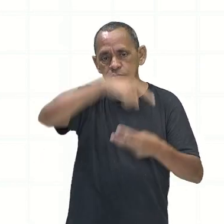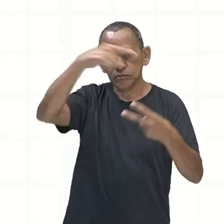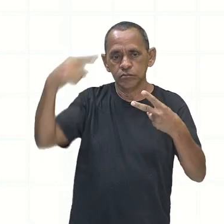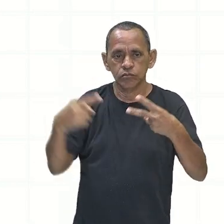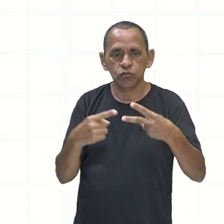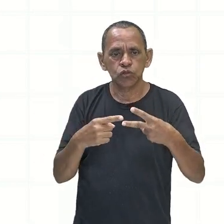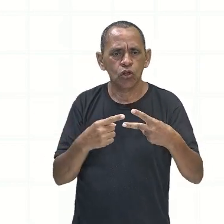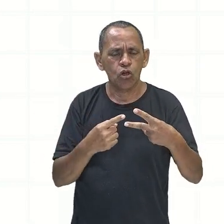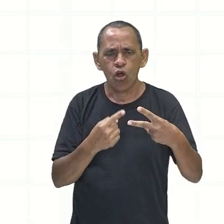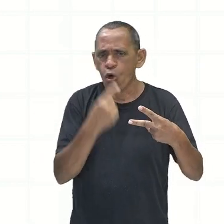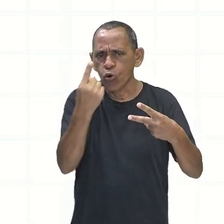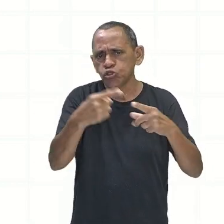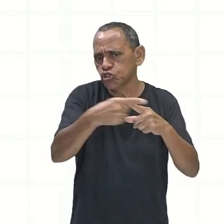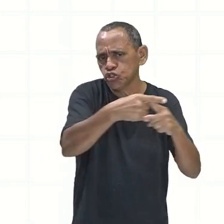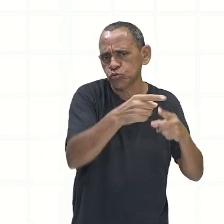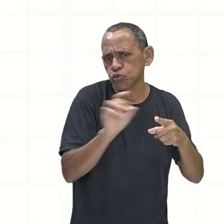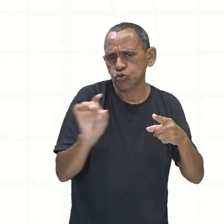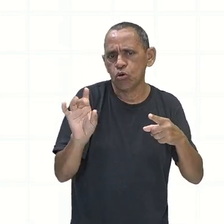forma.